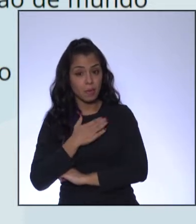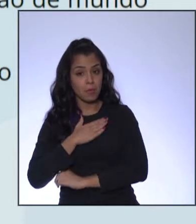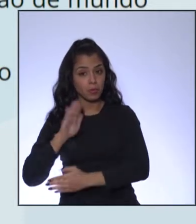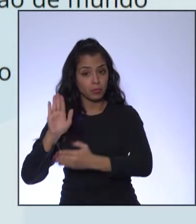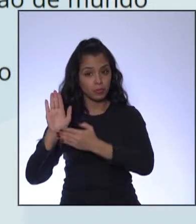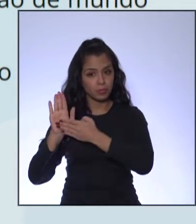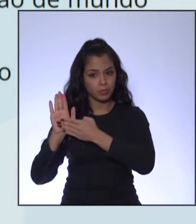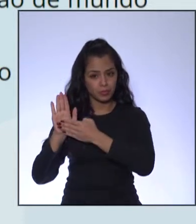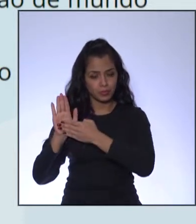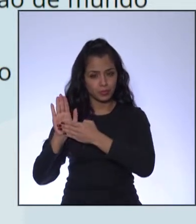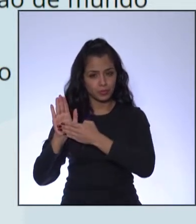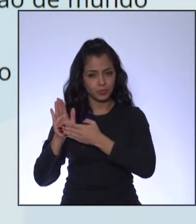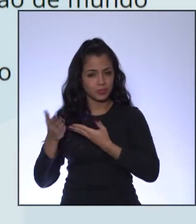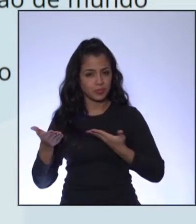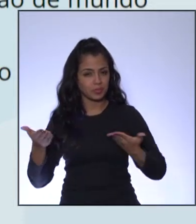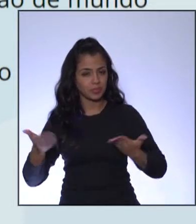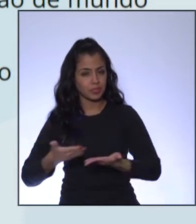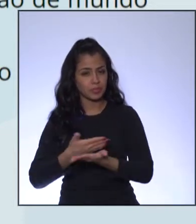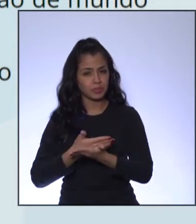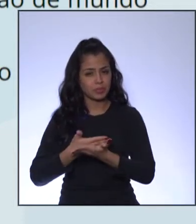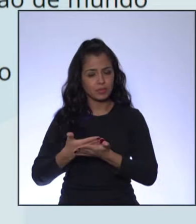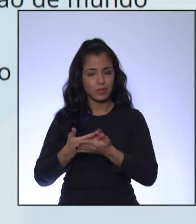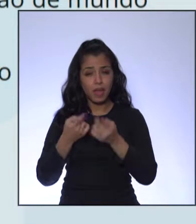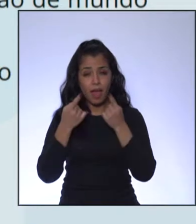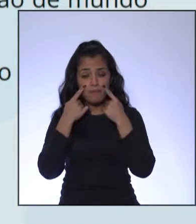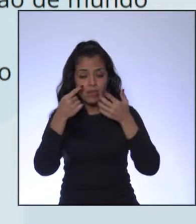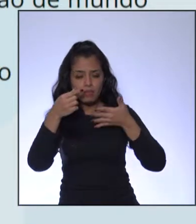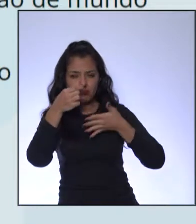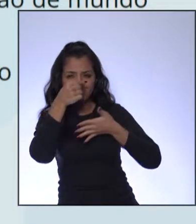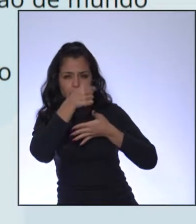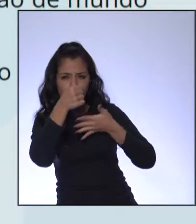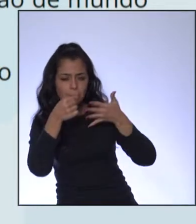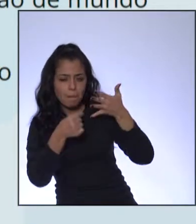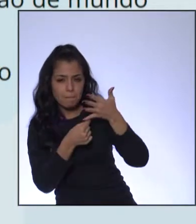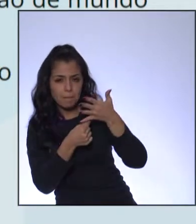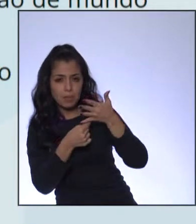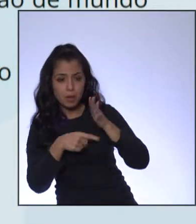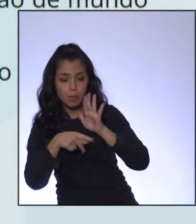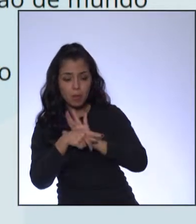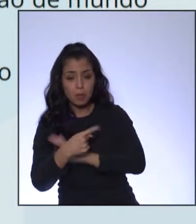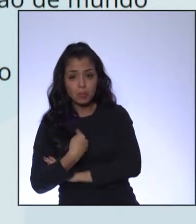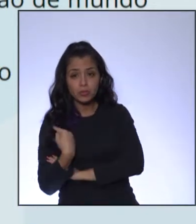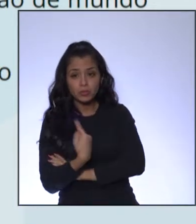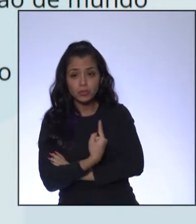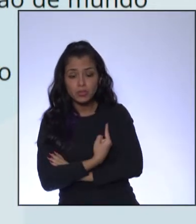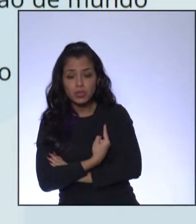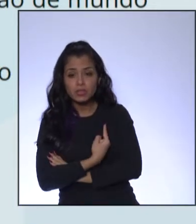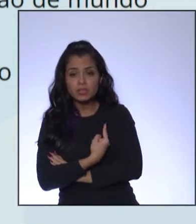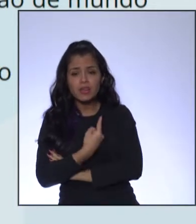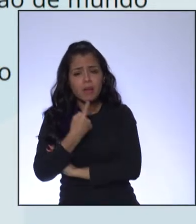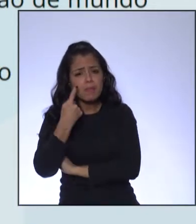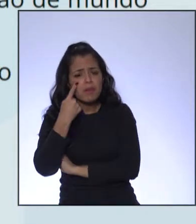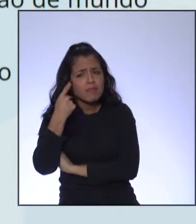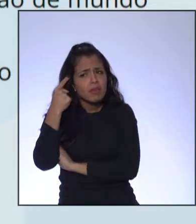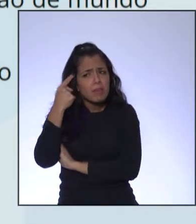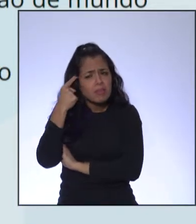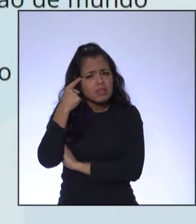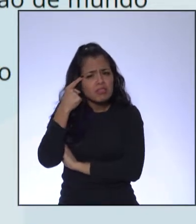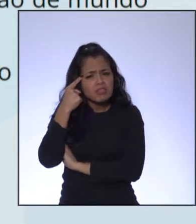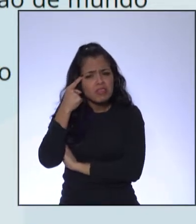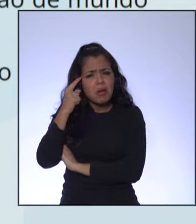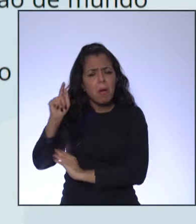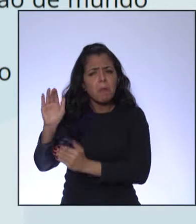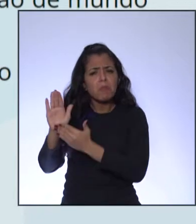a olhar algumas características nossas para pensar o que vocês querem como propósito, o que